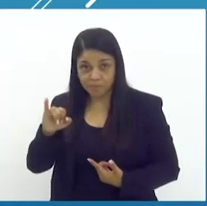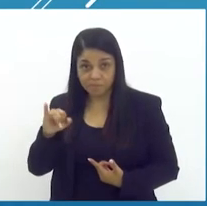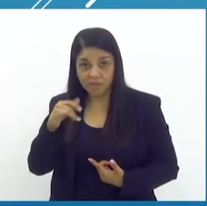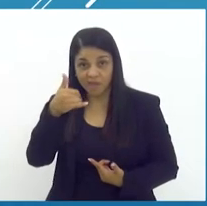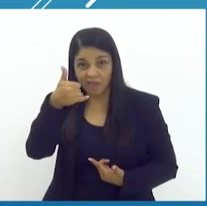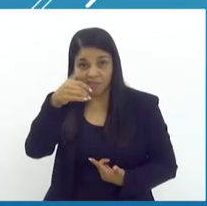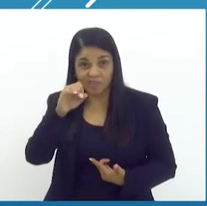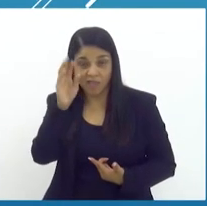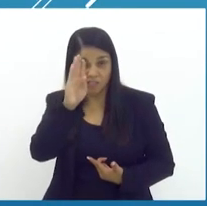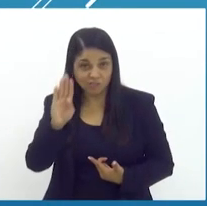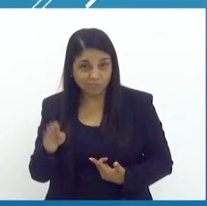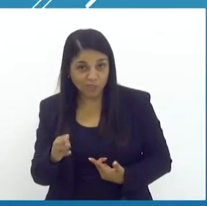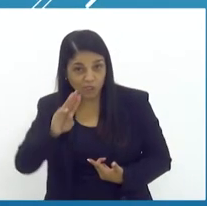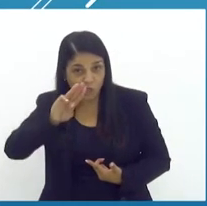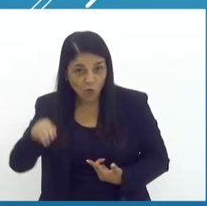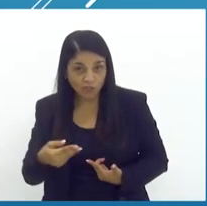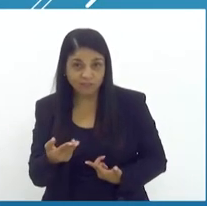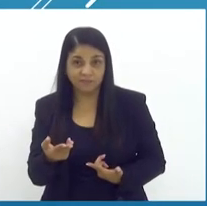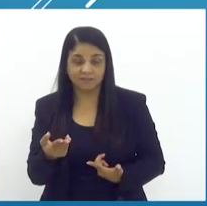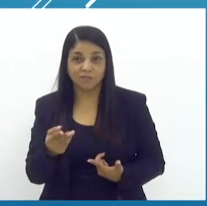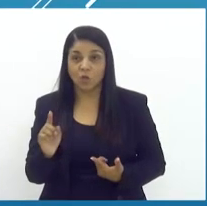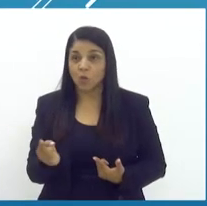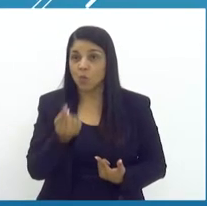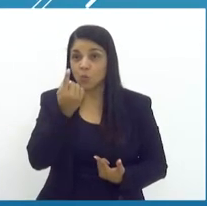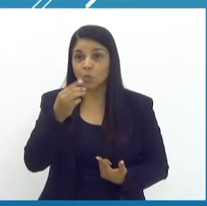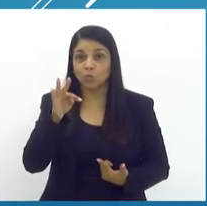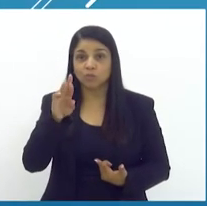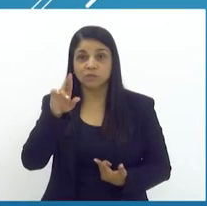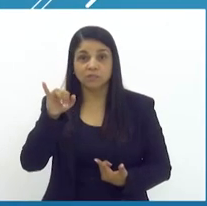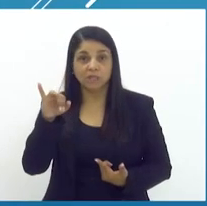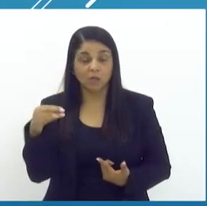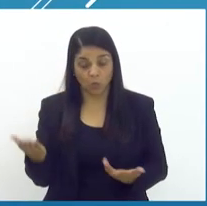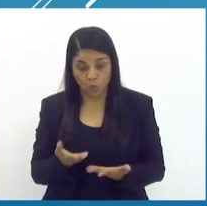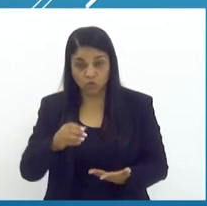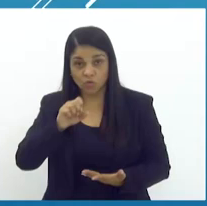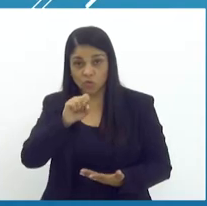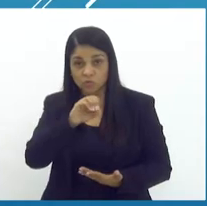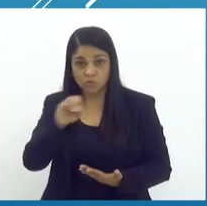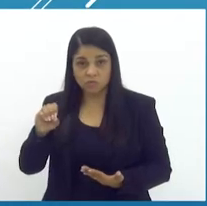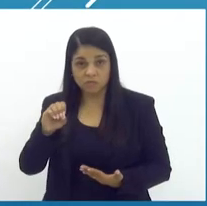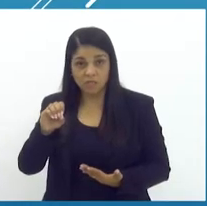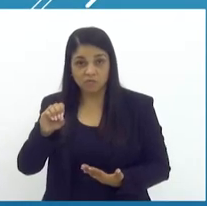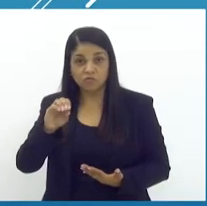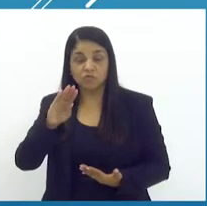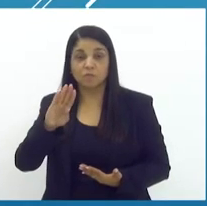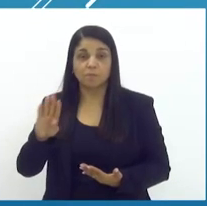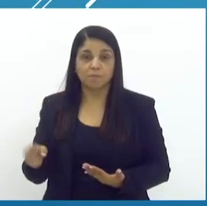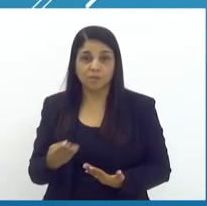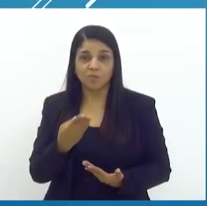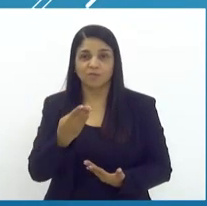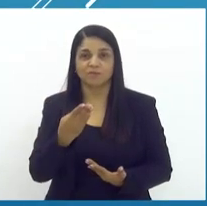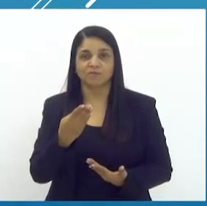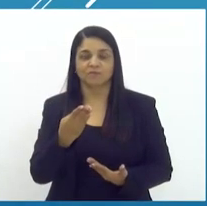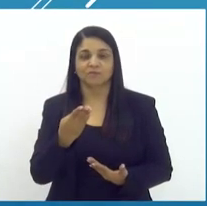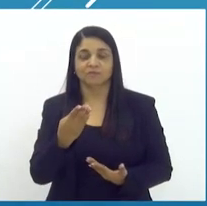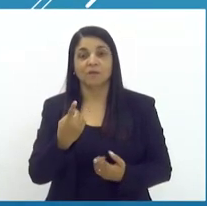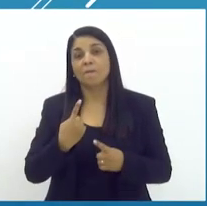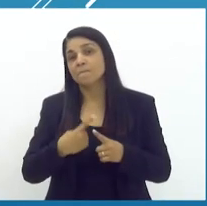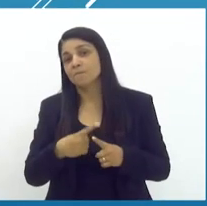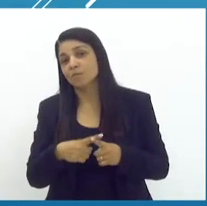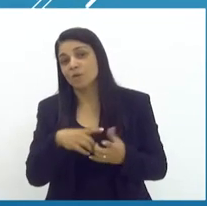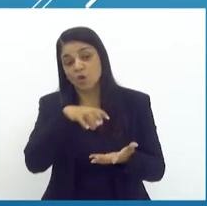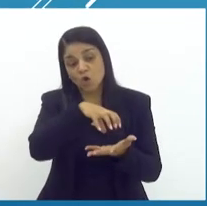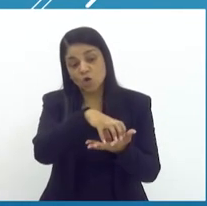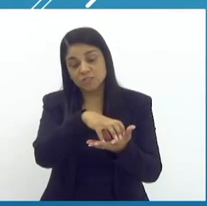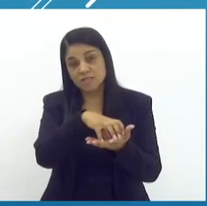um trilhão vai passar pelo conselho hoje é 800 milhões pouco tempo é um trilhão um trilhão sobre conselho porque esse